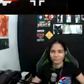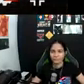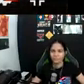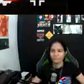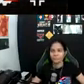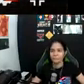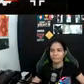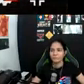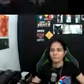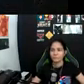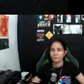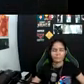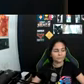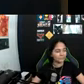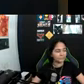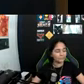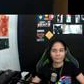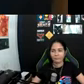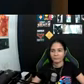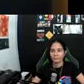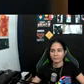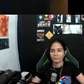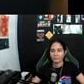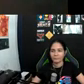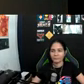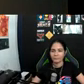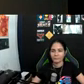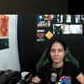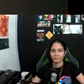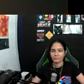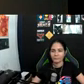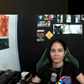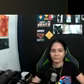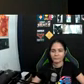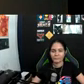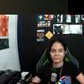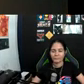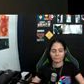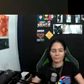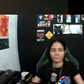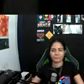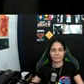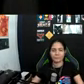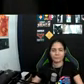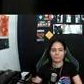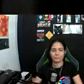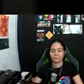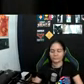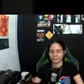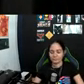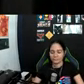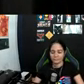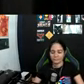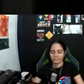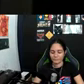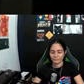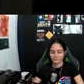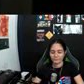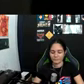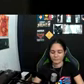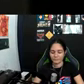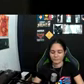Ô, pai. Fala, meu amor. Quando é que você vai me levar para perder a virgindade? É o quê? É que ano passado você levou o Juninho